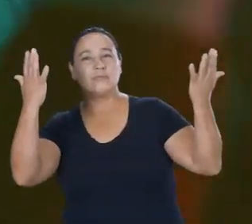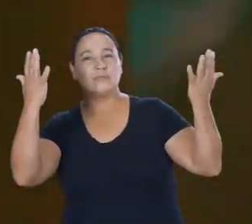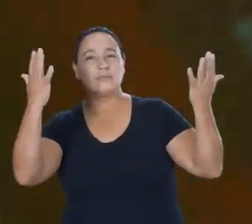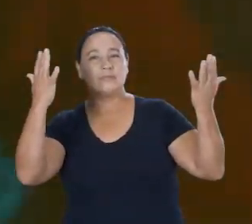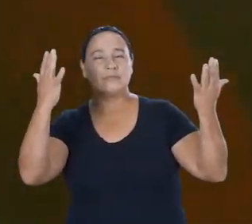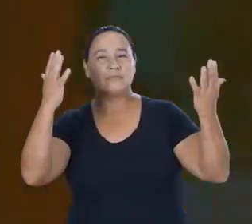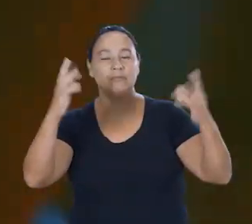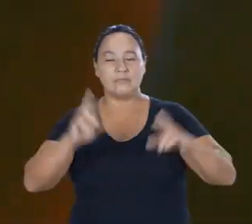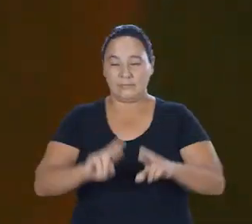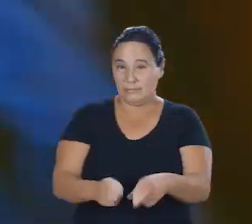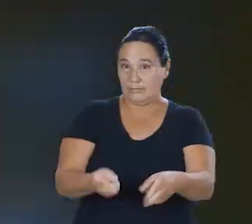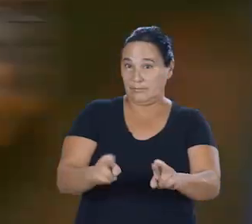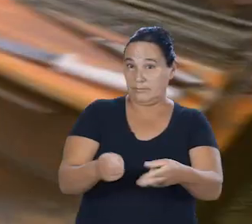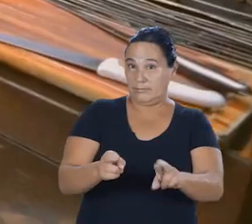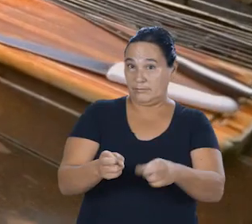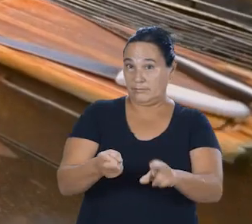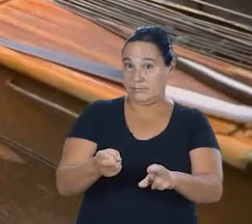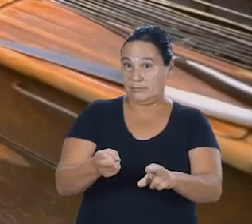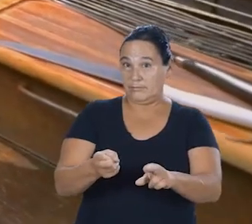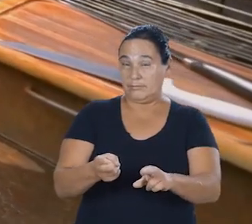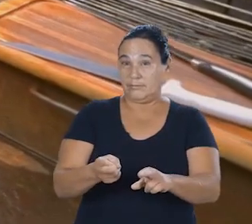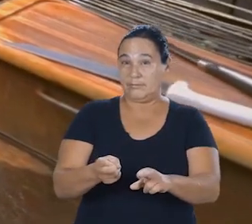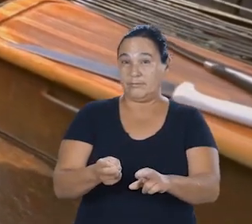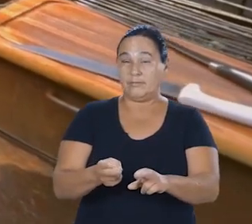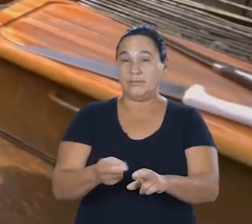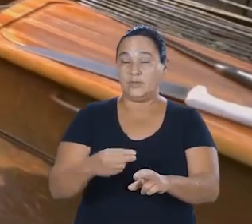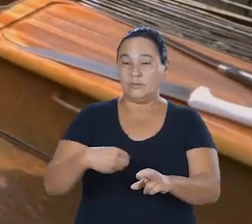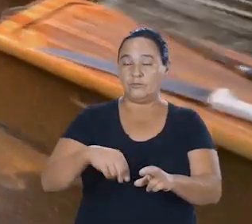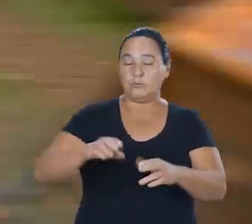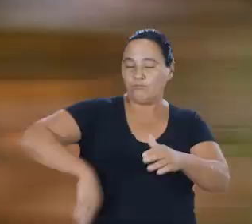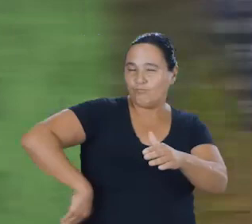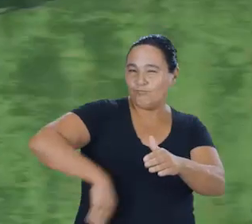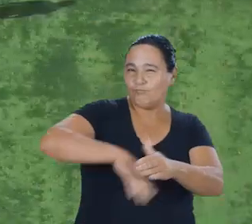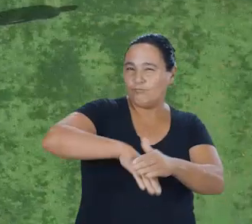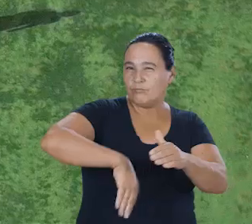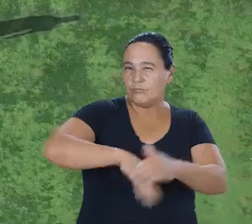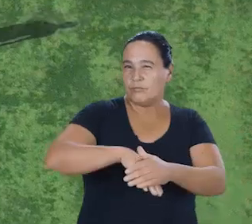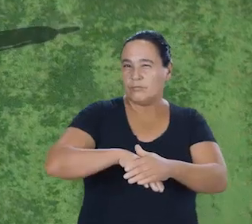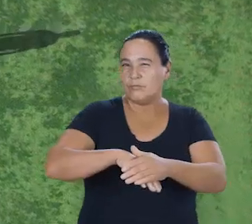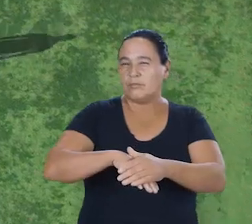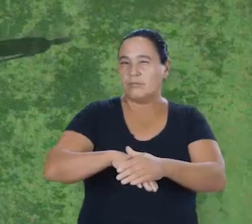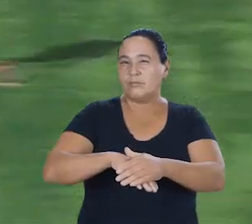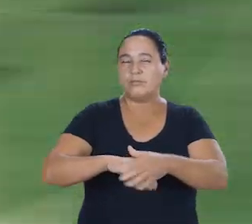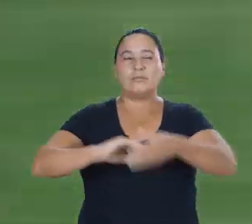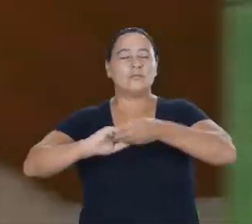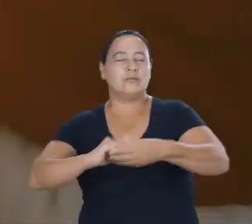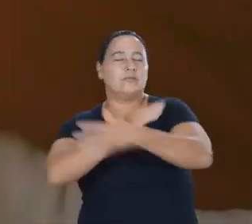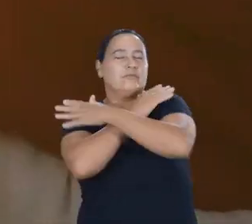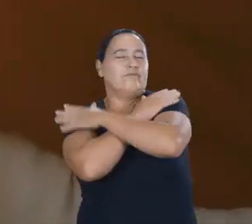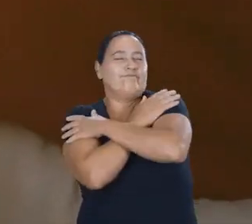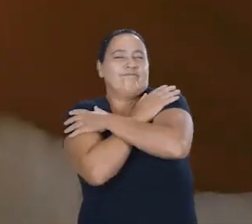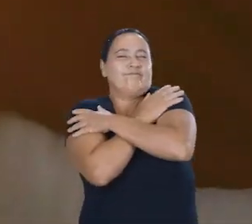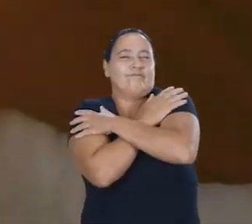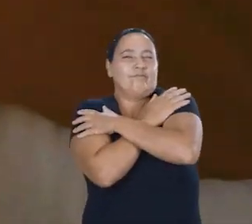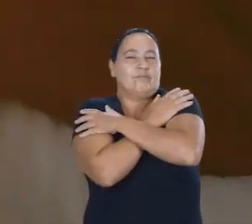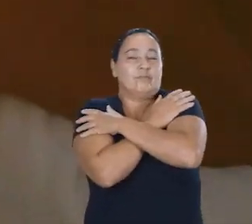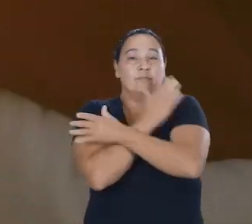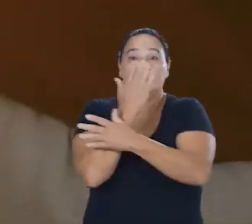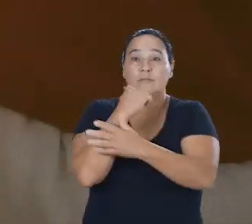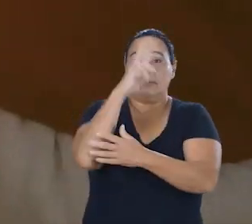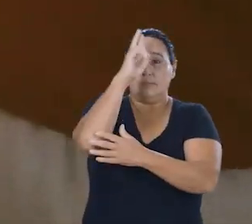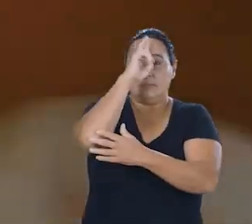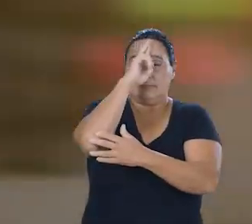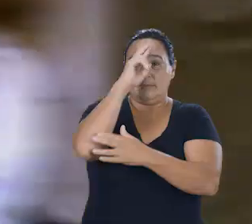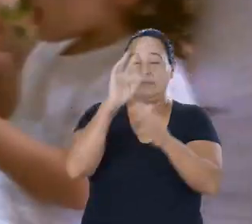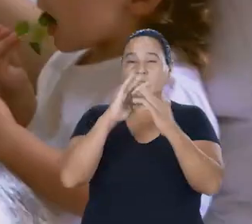Eu fui na festa, fui no churrasco, fui no futebol. Cumprimentei,